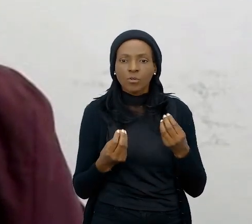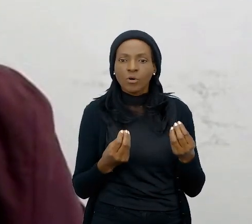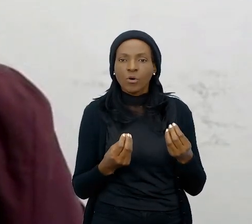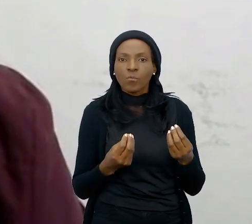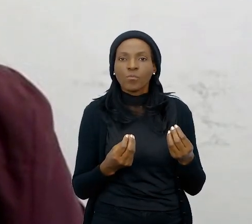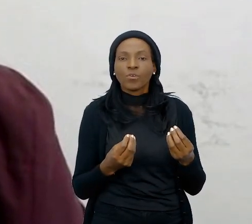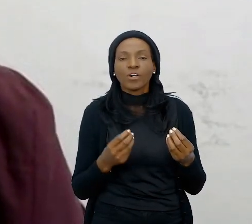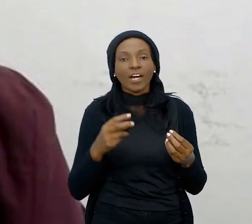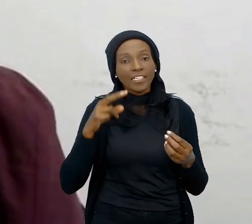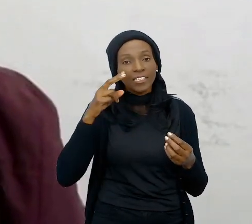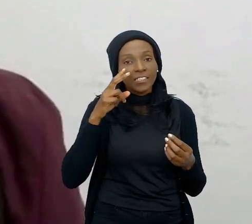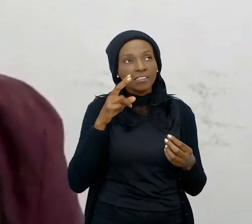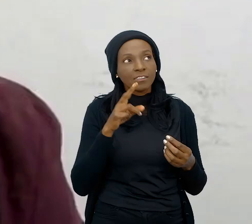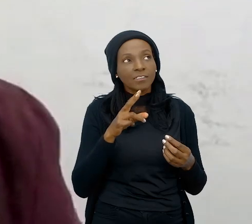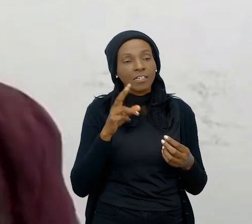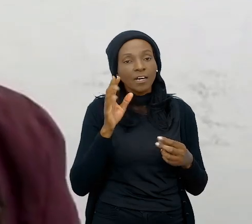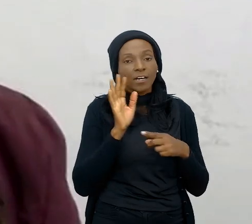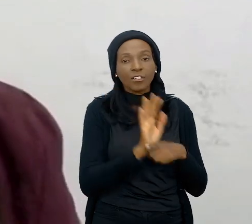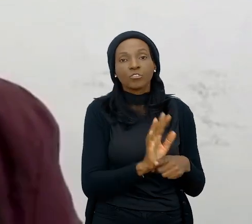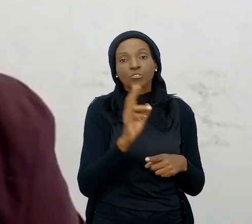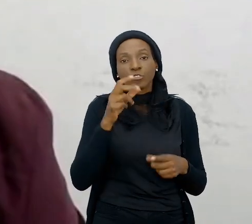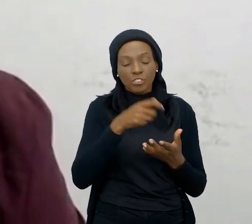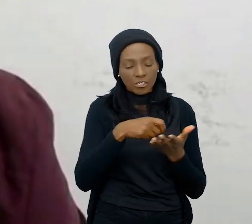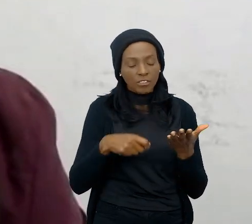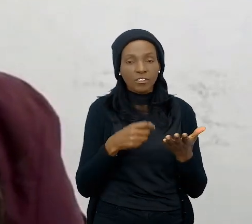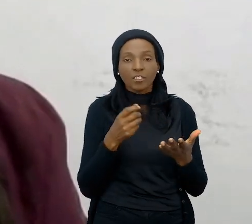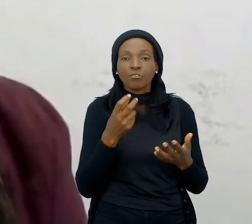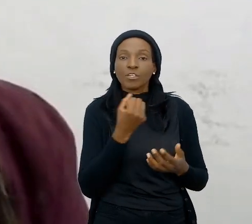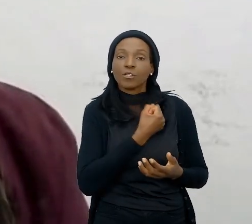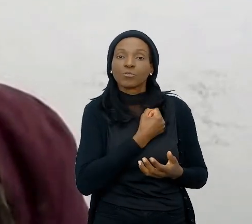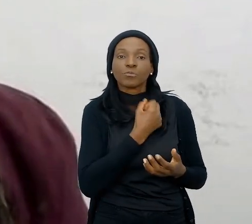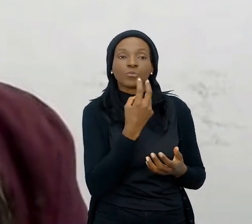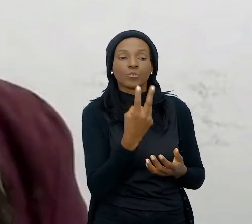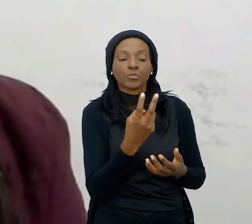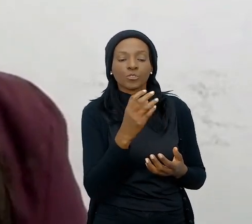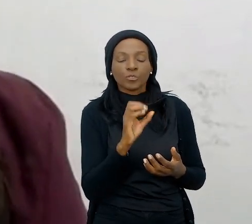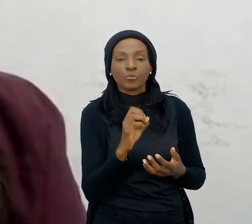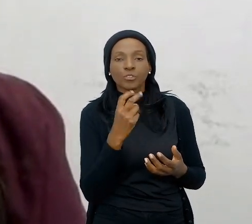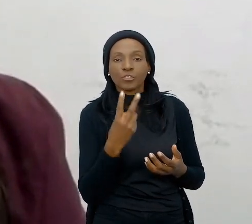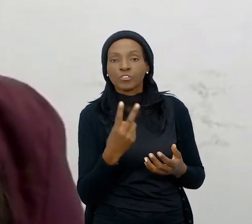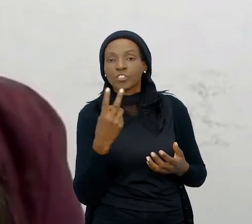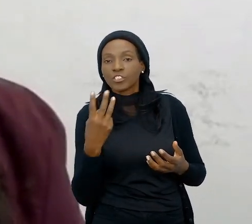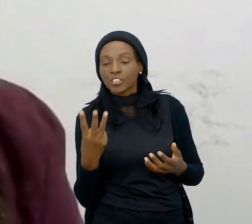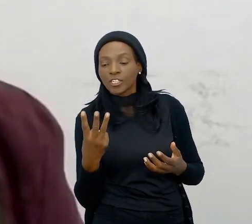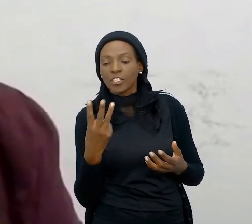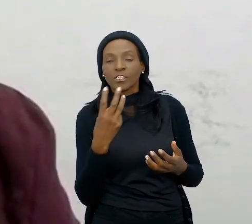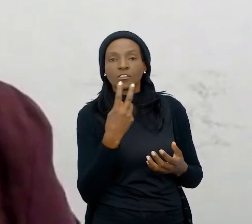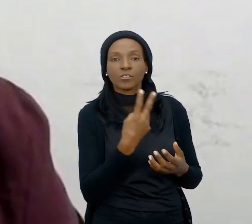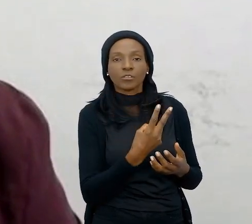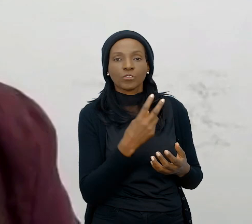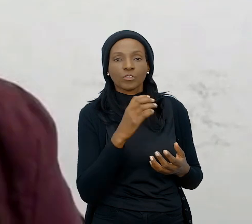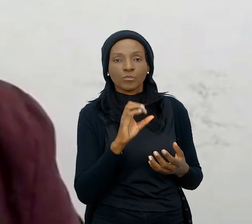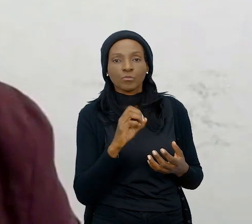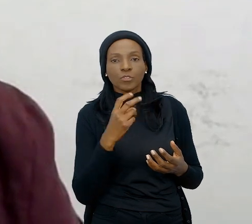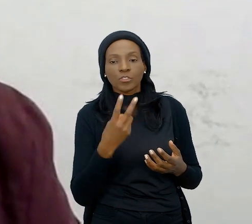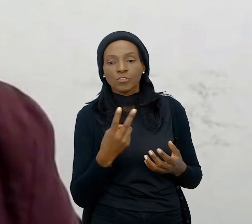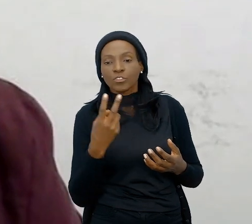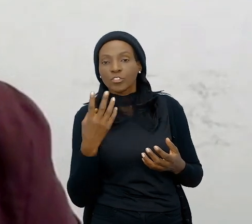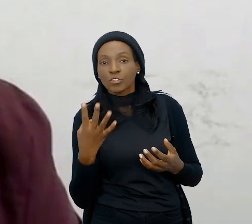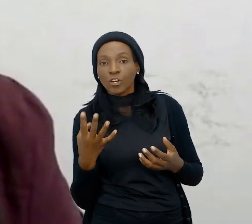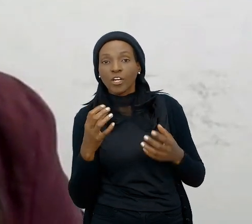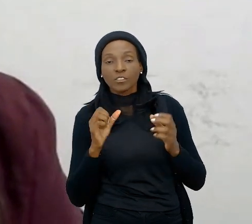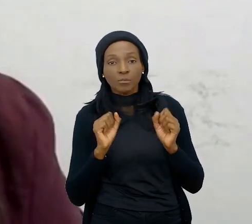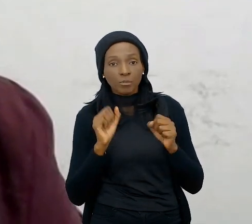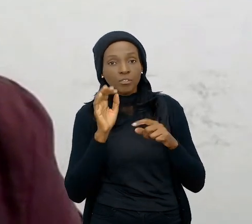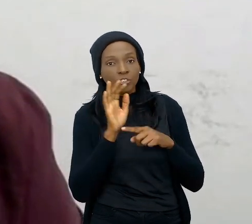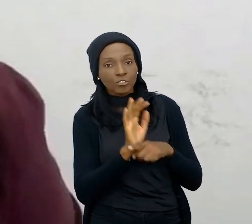outros números. Então, por exemplo, o 2023, o 2024, e a gente pode desafiar ali as